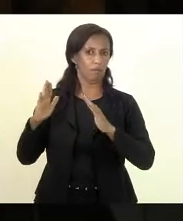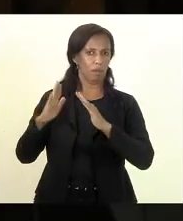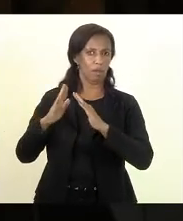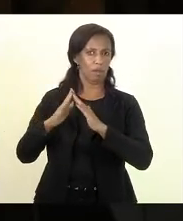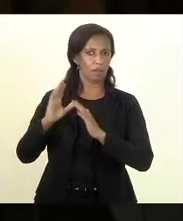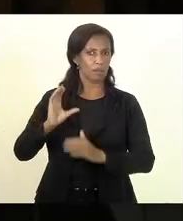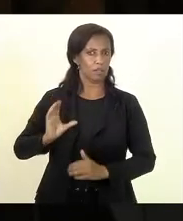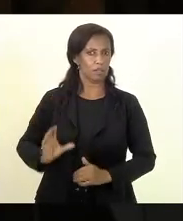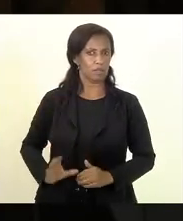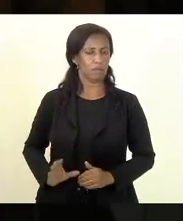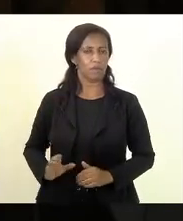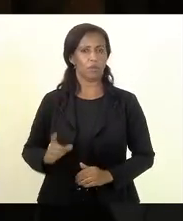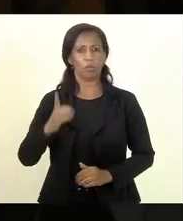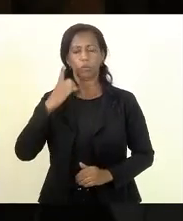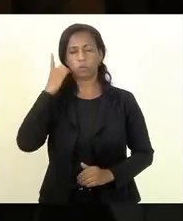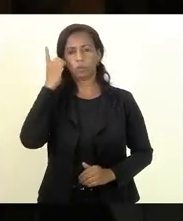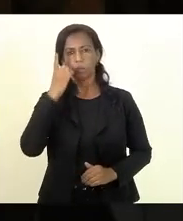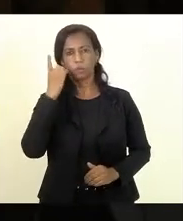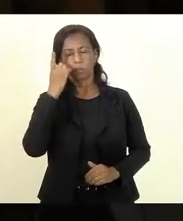deputado,